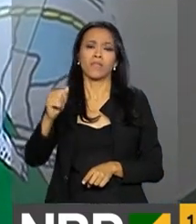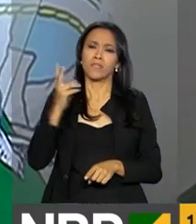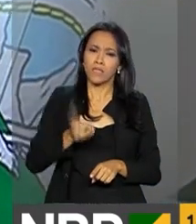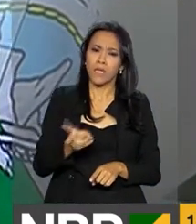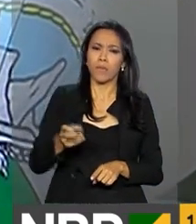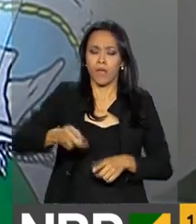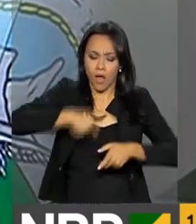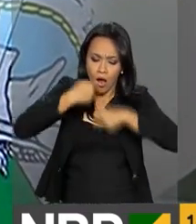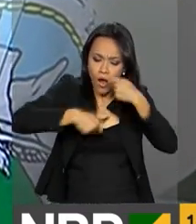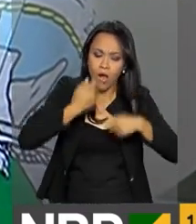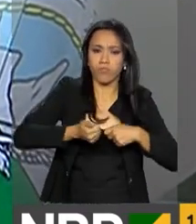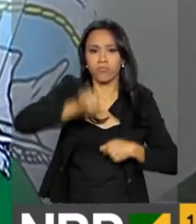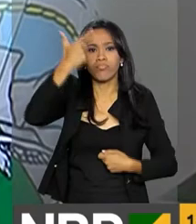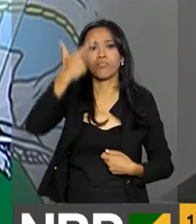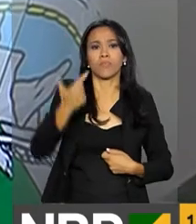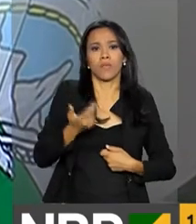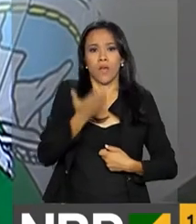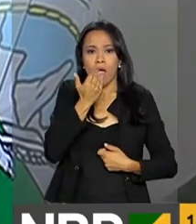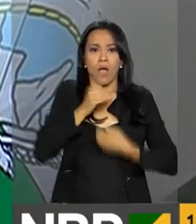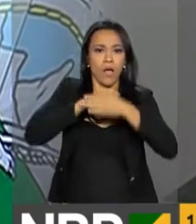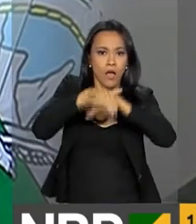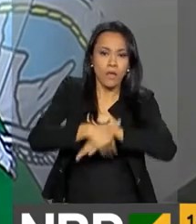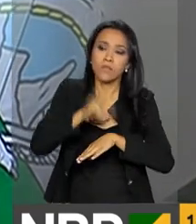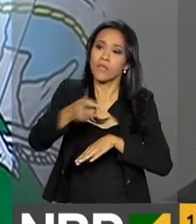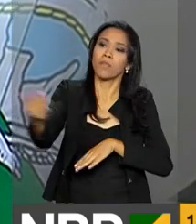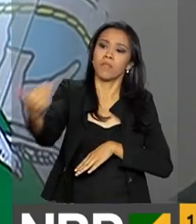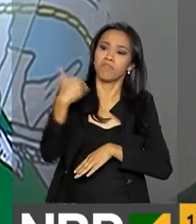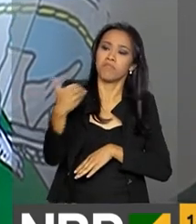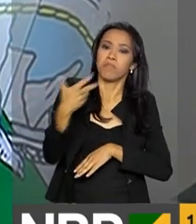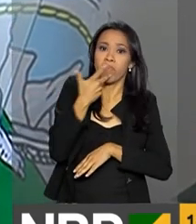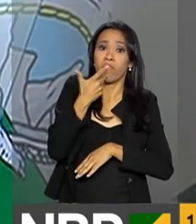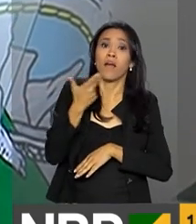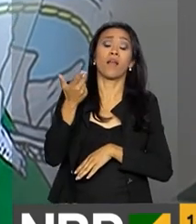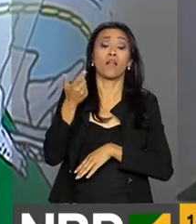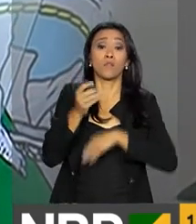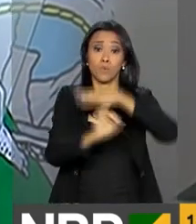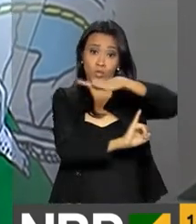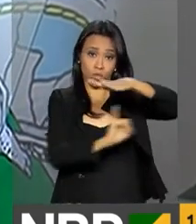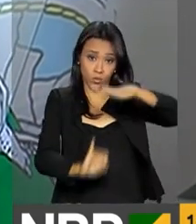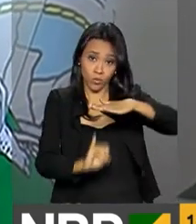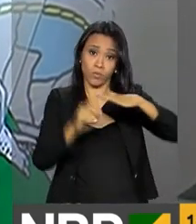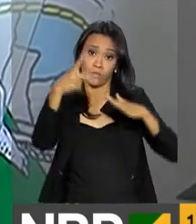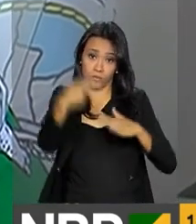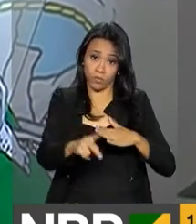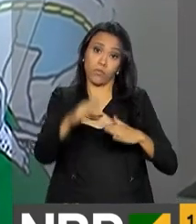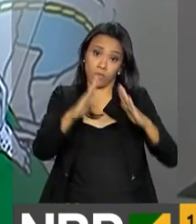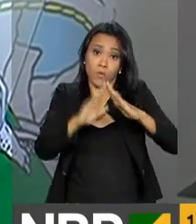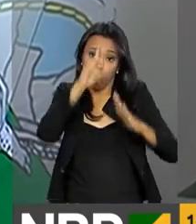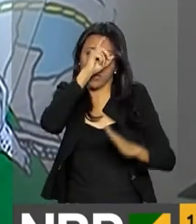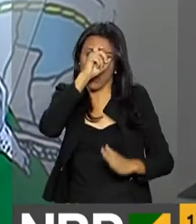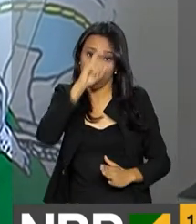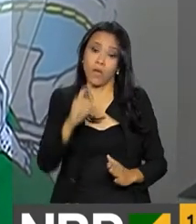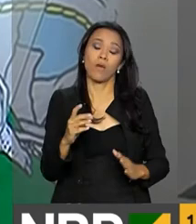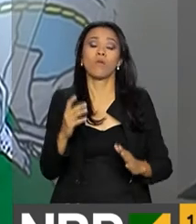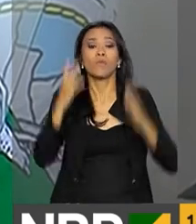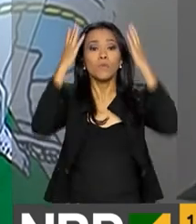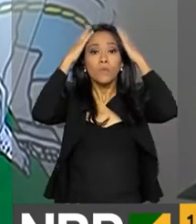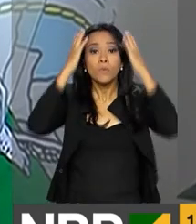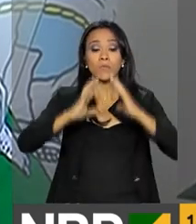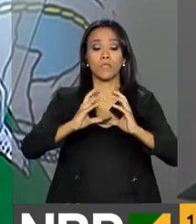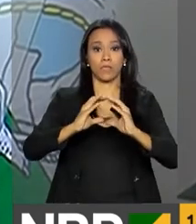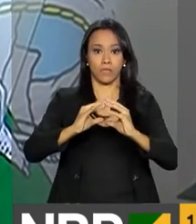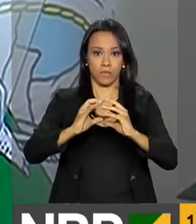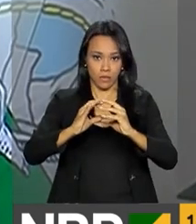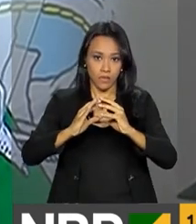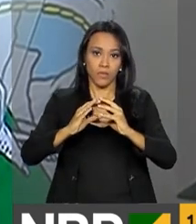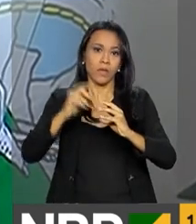é importantíssimo prestigiar o Instituto do Cérebro. Prestigiar o Instituto do Cérebro significa